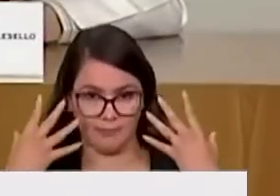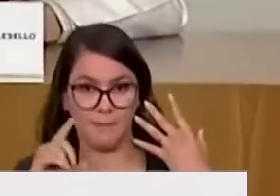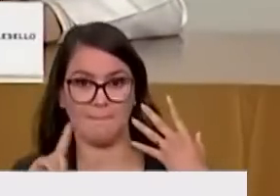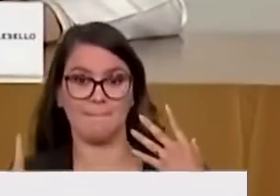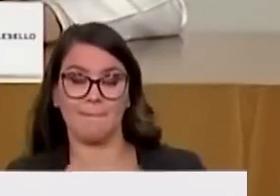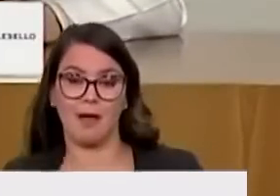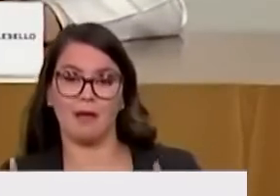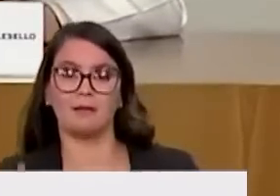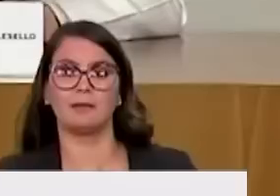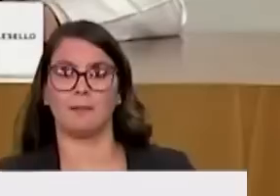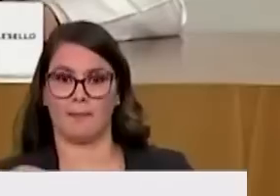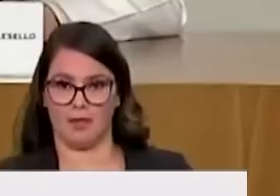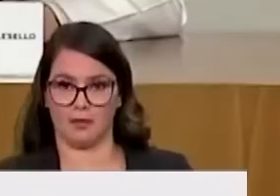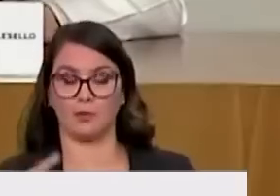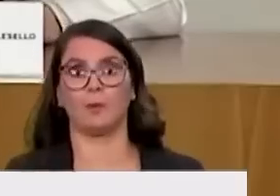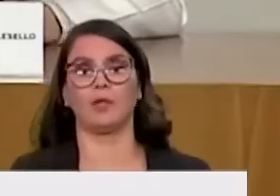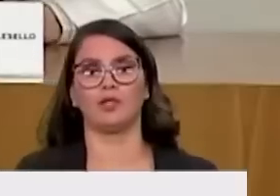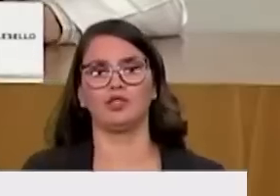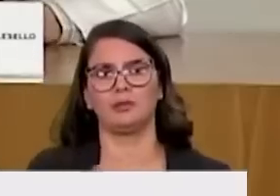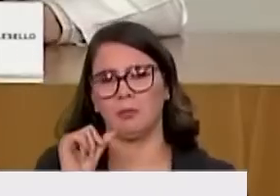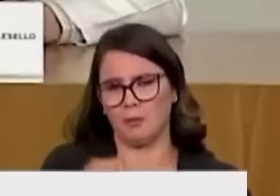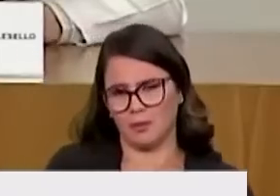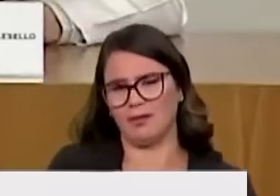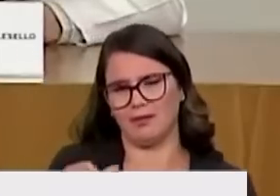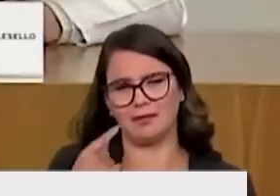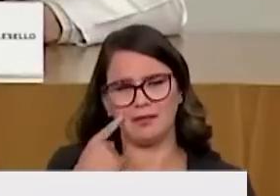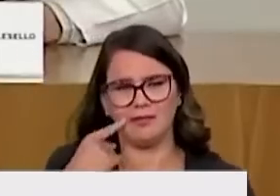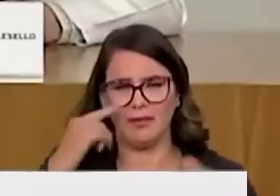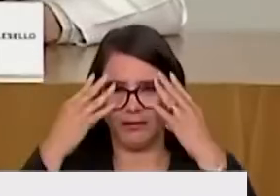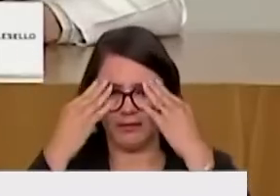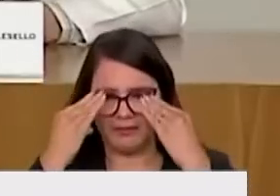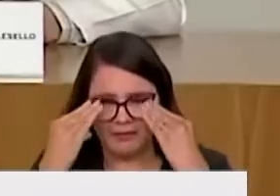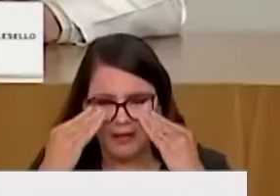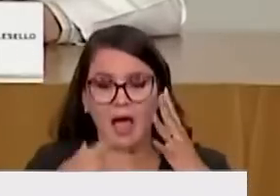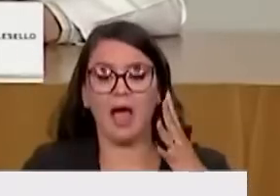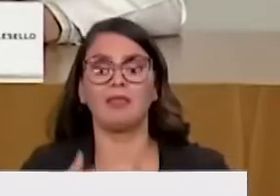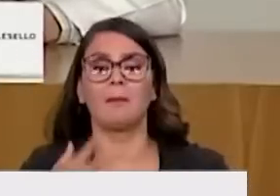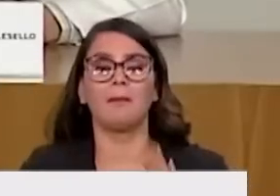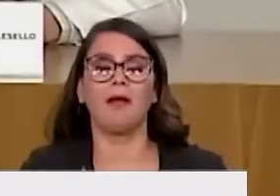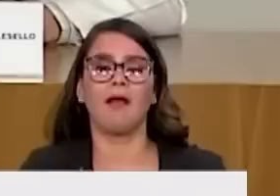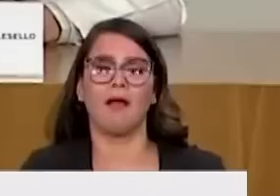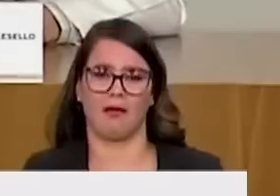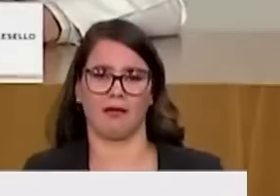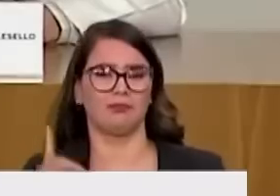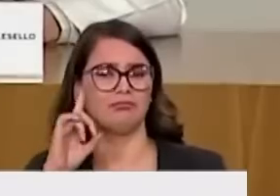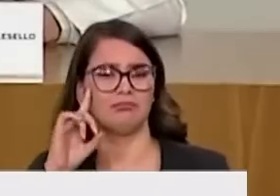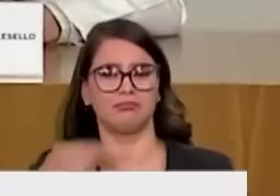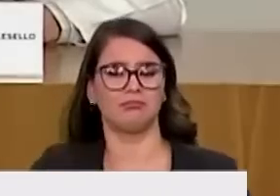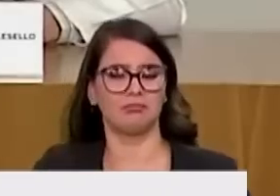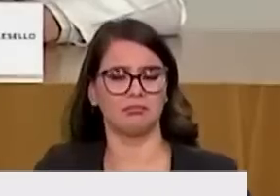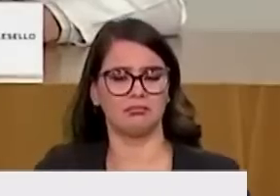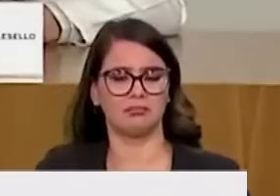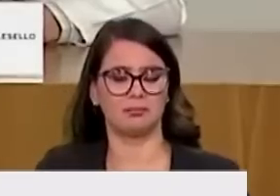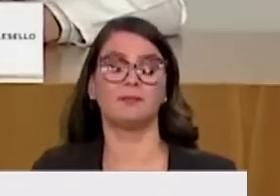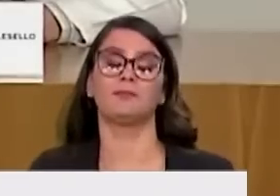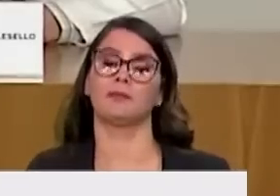verdade ele tinha realmente alterações, vocês podem reparar, que atrapalhava muitas vezes o dia a dia do presidente. Né? Então